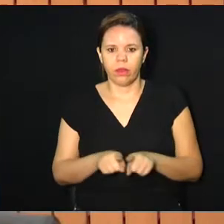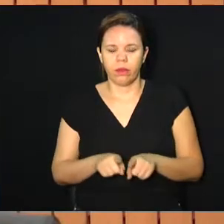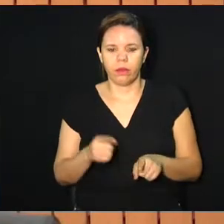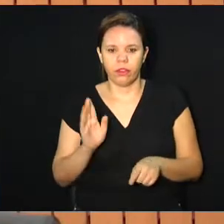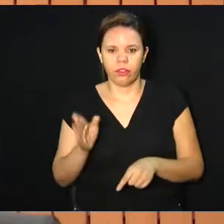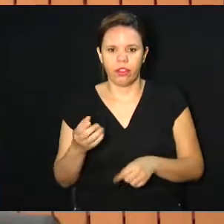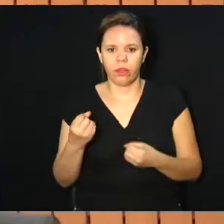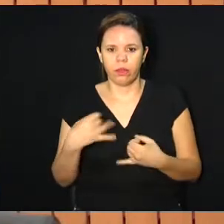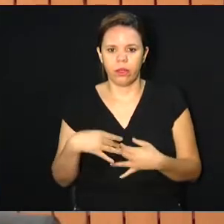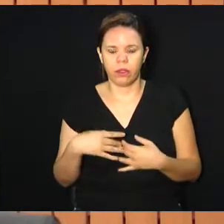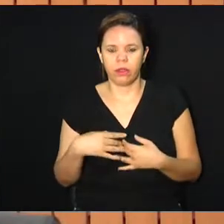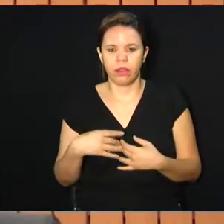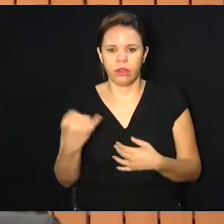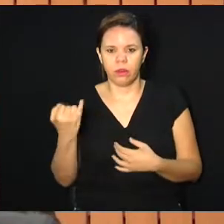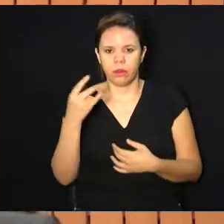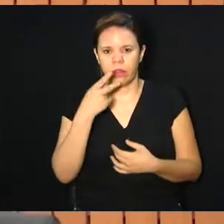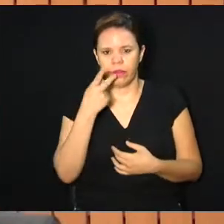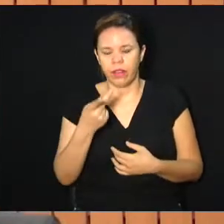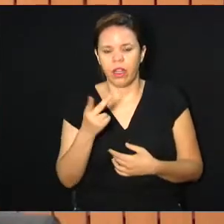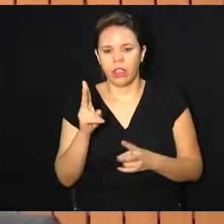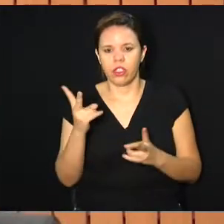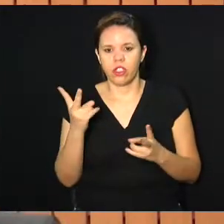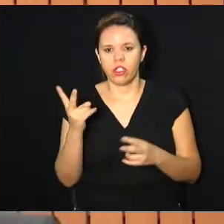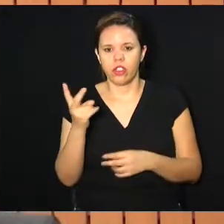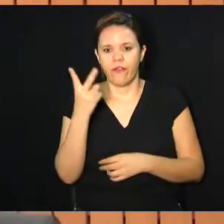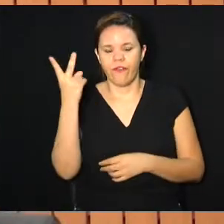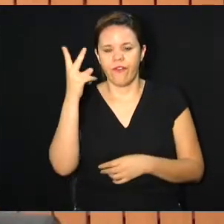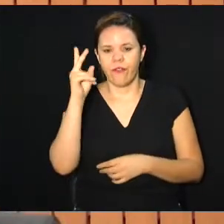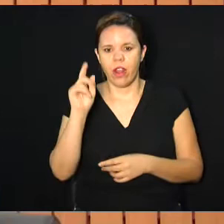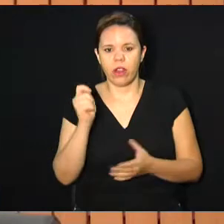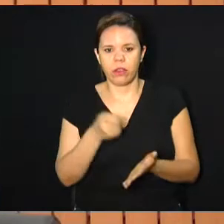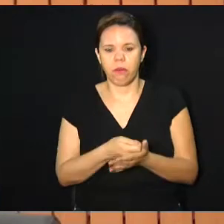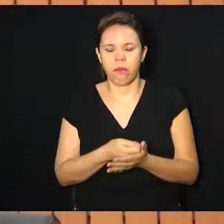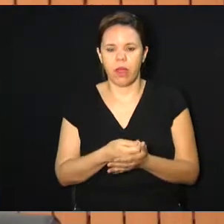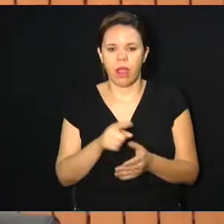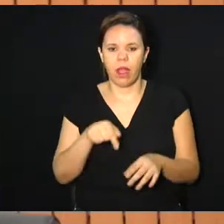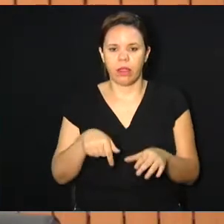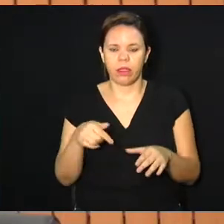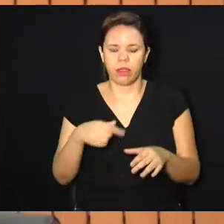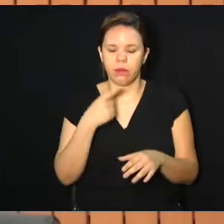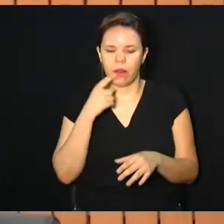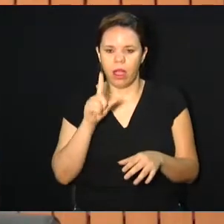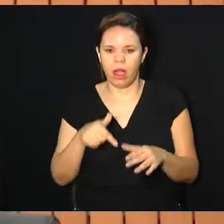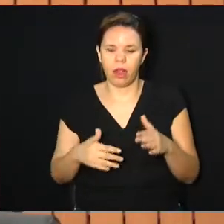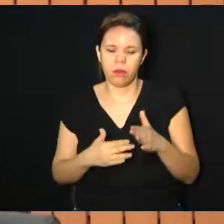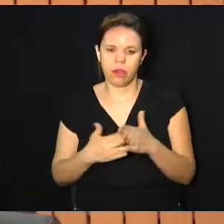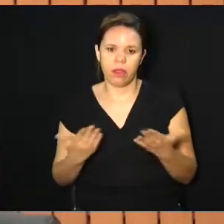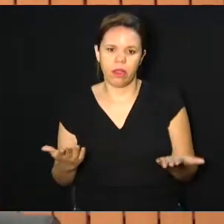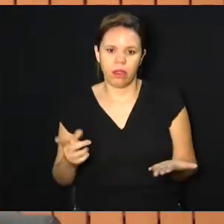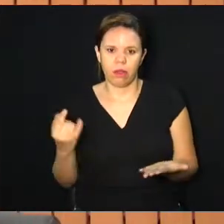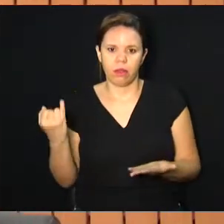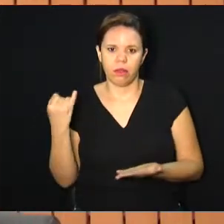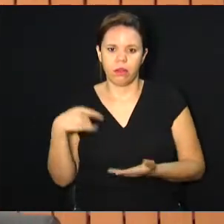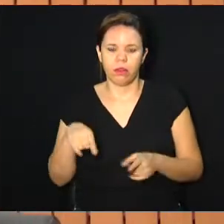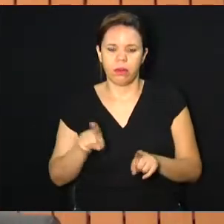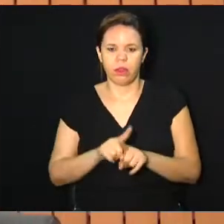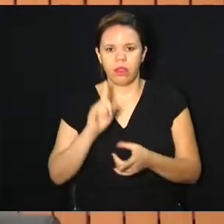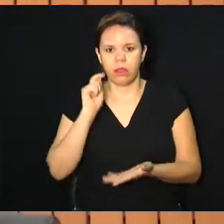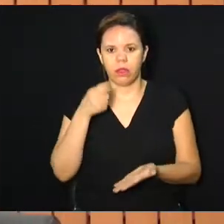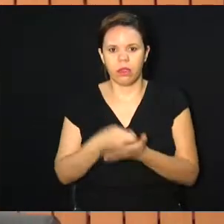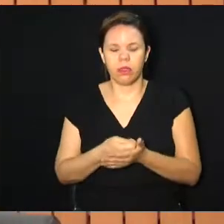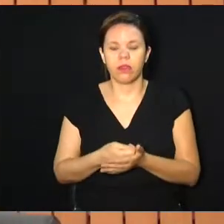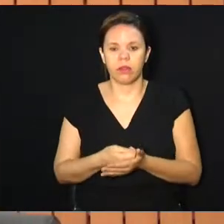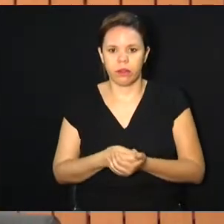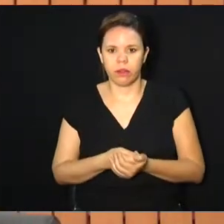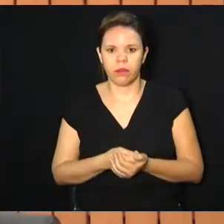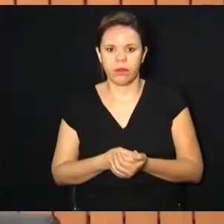cima. Né, é importante mencionar, mas o daqui é de uma forma um pouco limitada. Então, É isso, é importante que a gente também garanta esses pontos positivos,